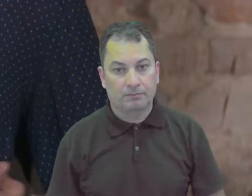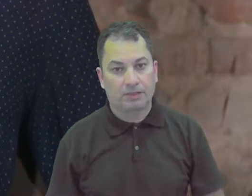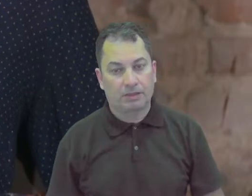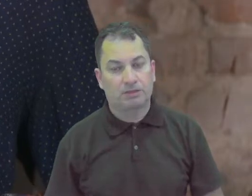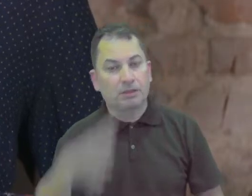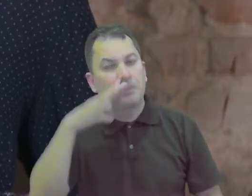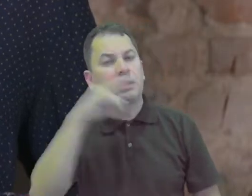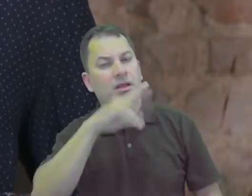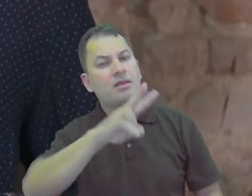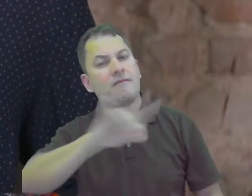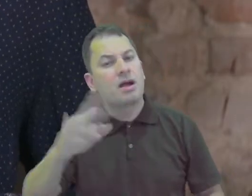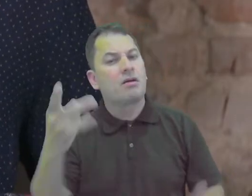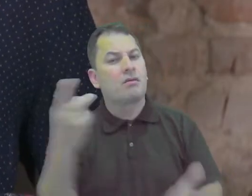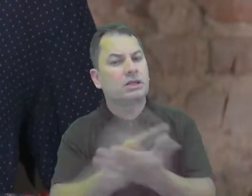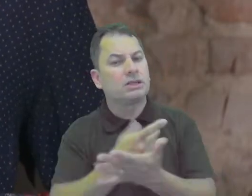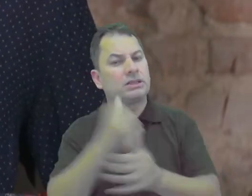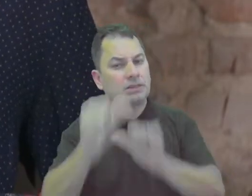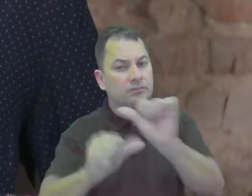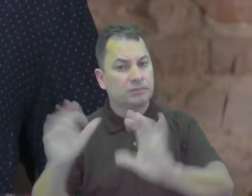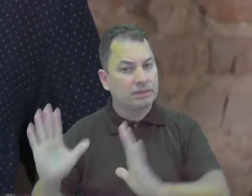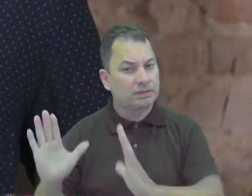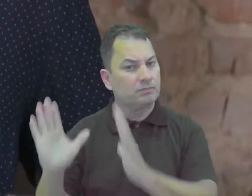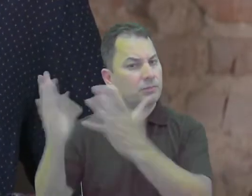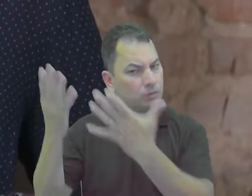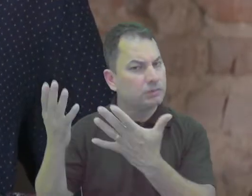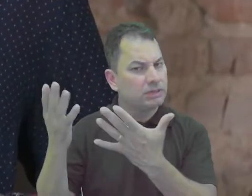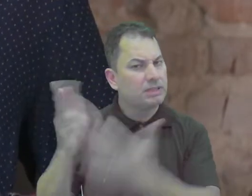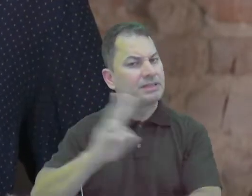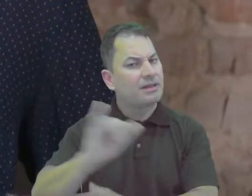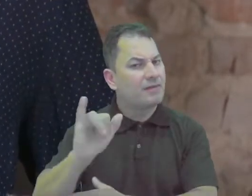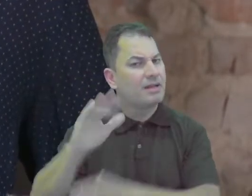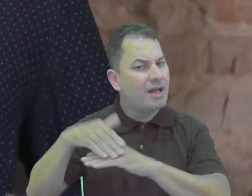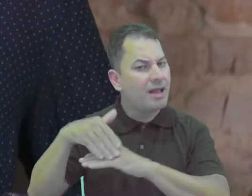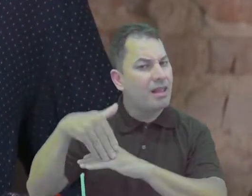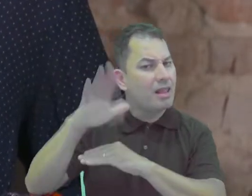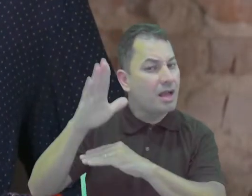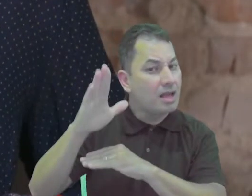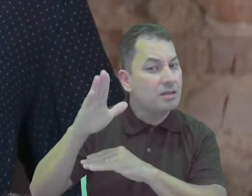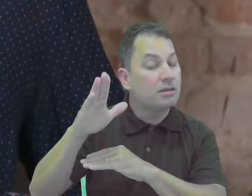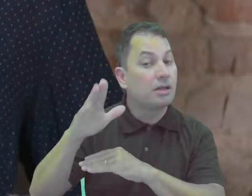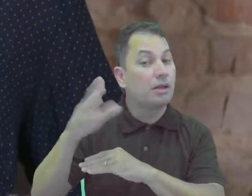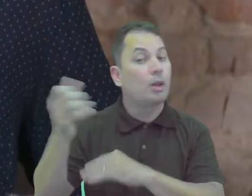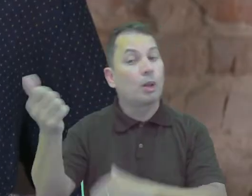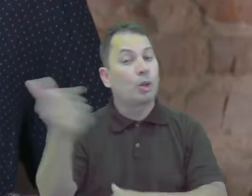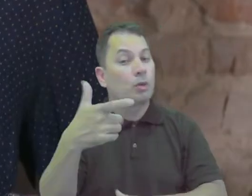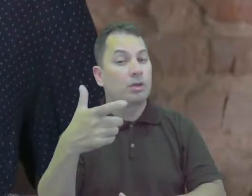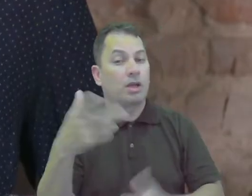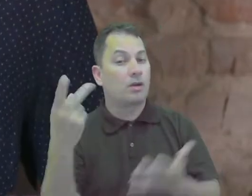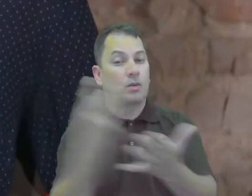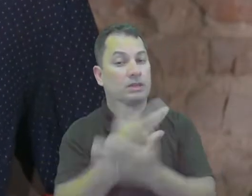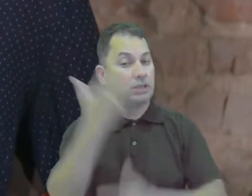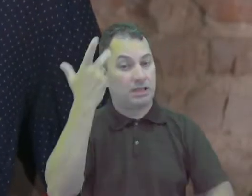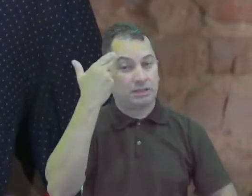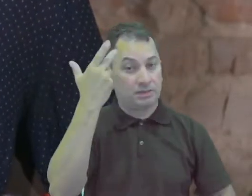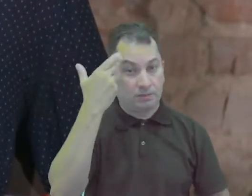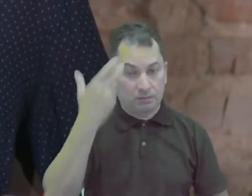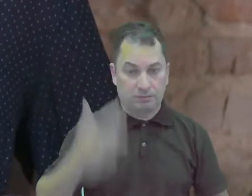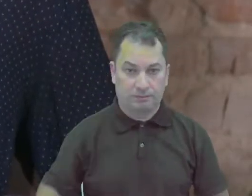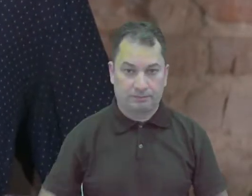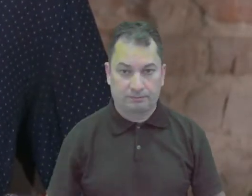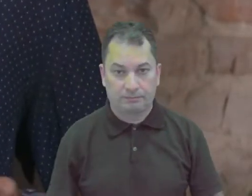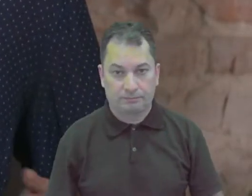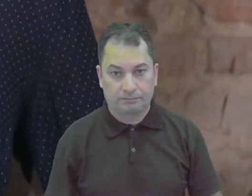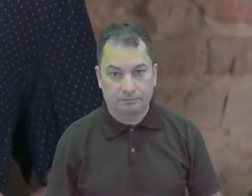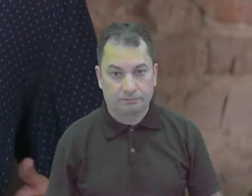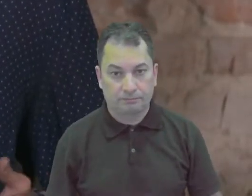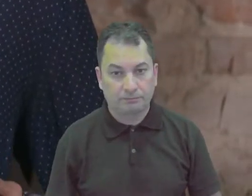do impacto, né, das mudanças climáticas, né, para além do evento climático, né? Então, a gente